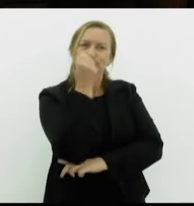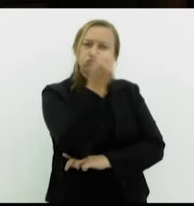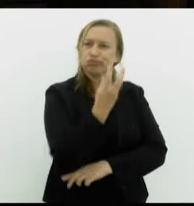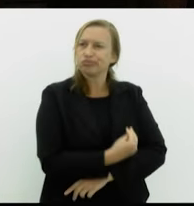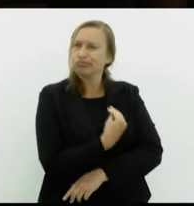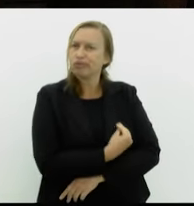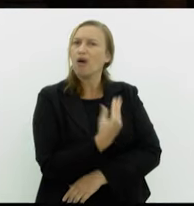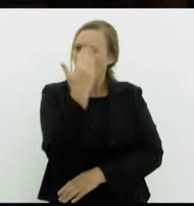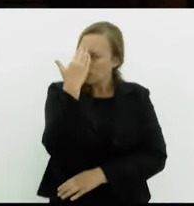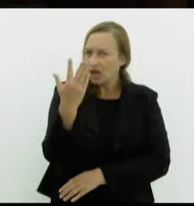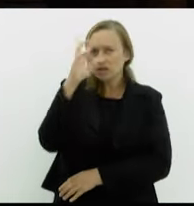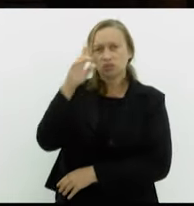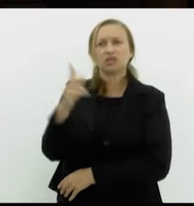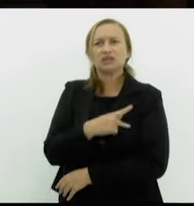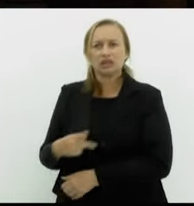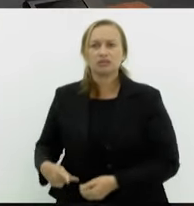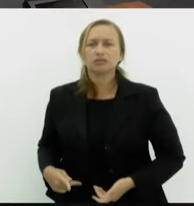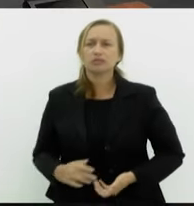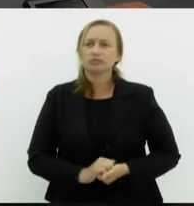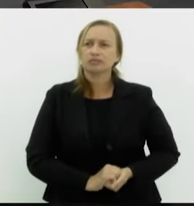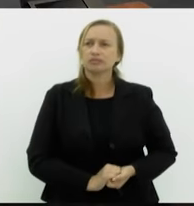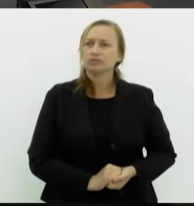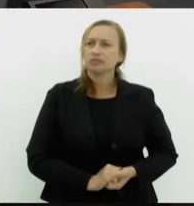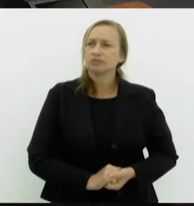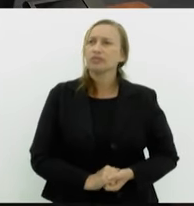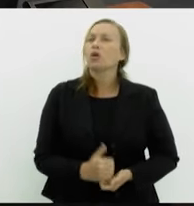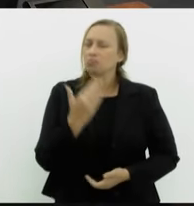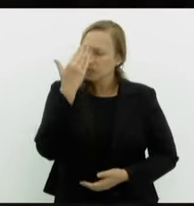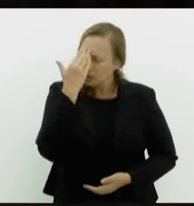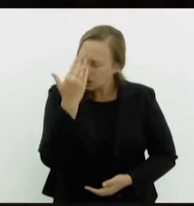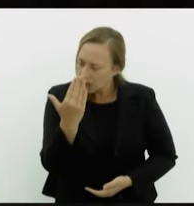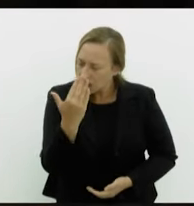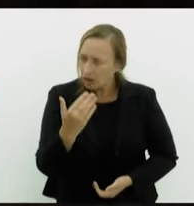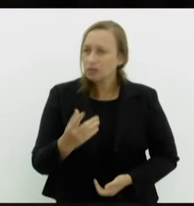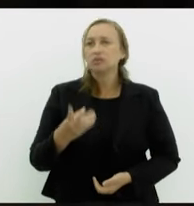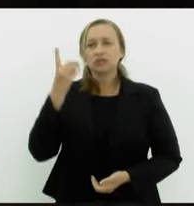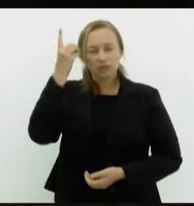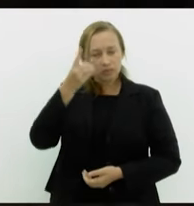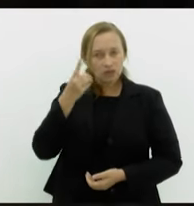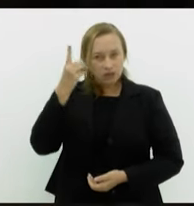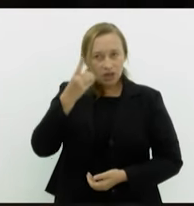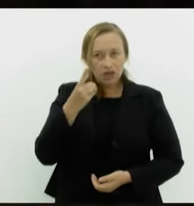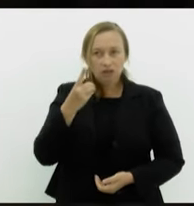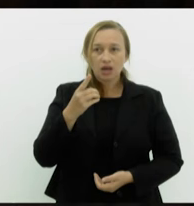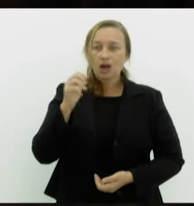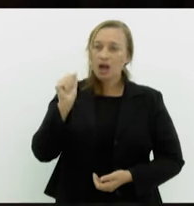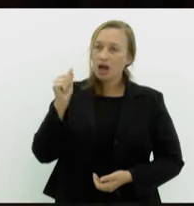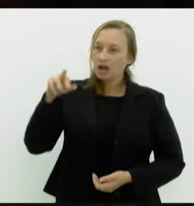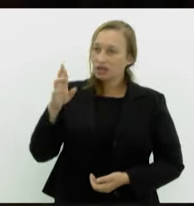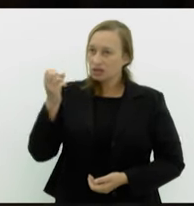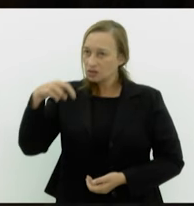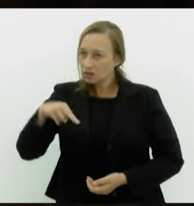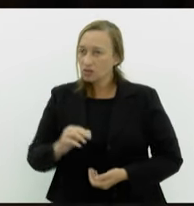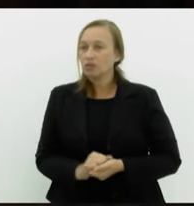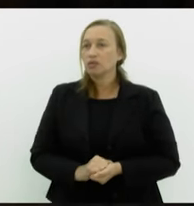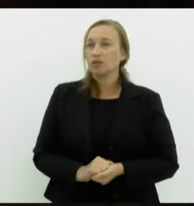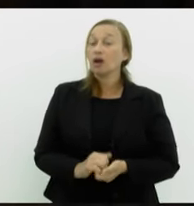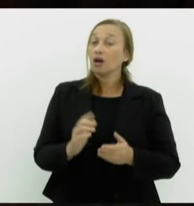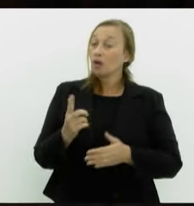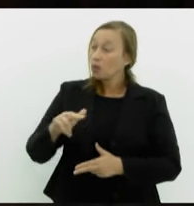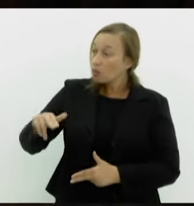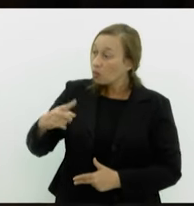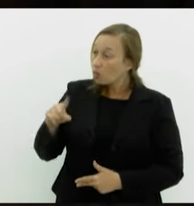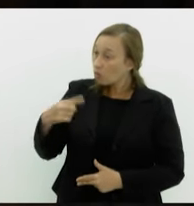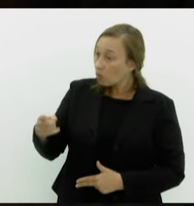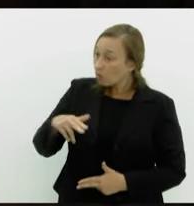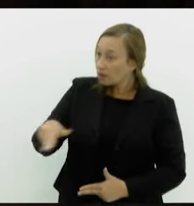passando. Muito obrigado, senhor presidente. Muito obrigado, nosso nobre deputado Anderson Moraes. Nosso próximo orador aqui é